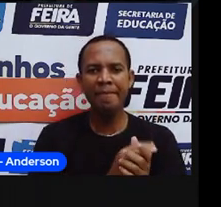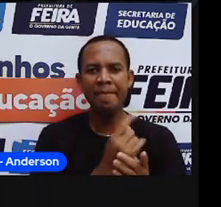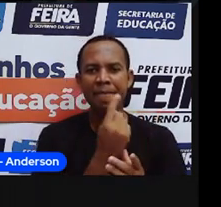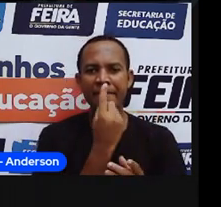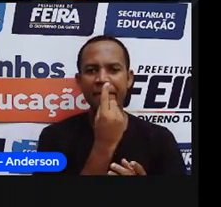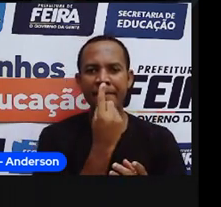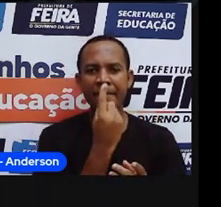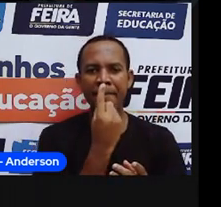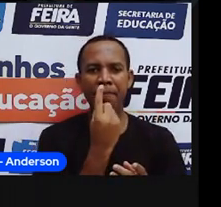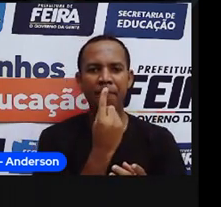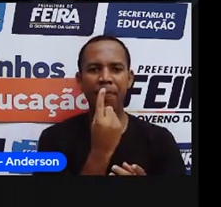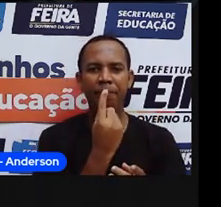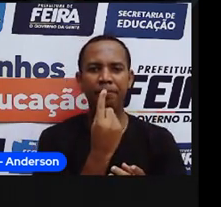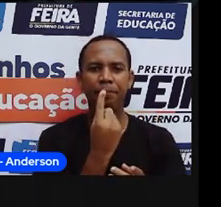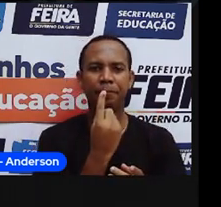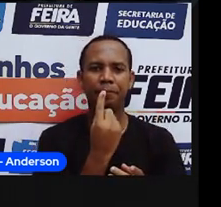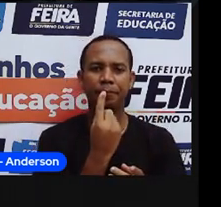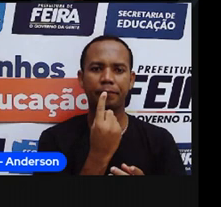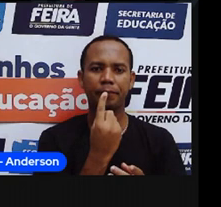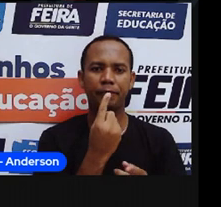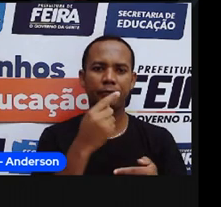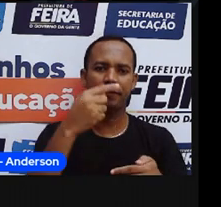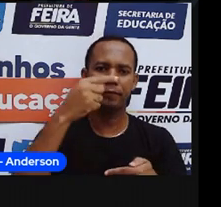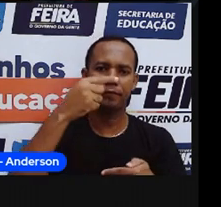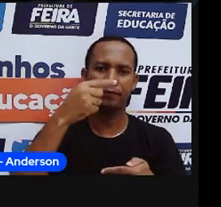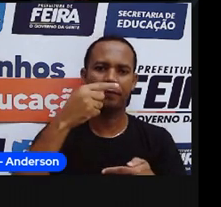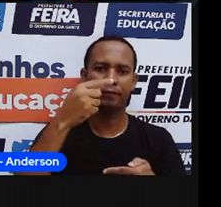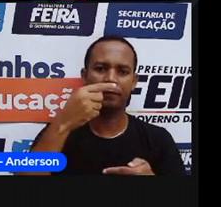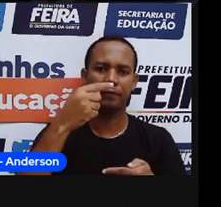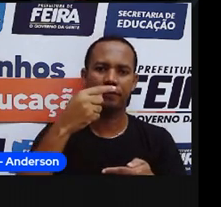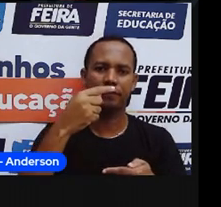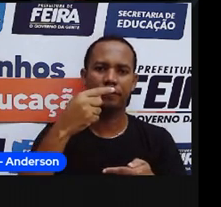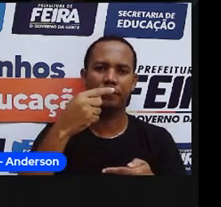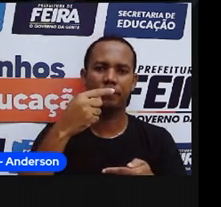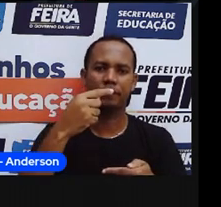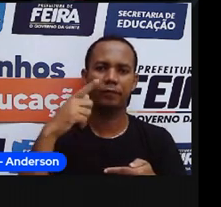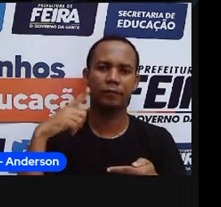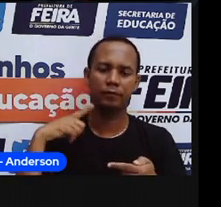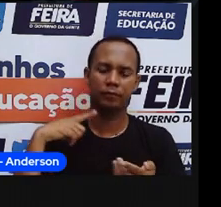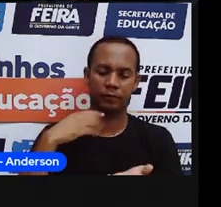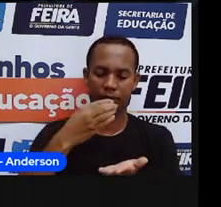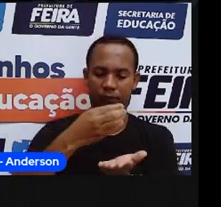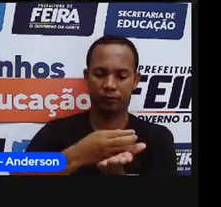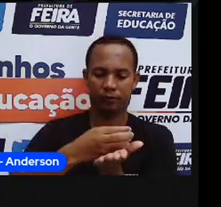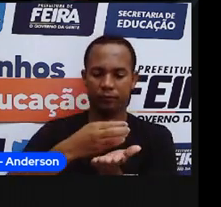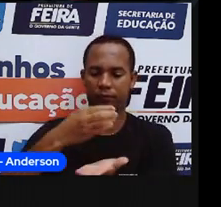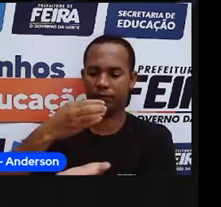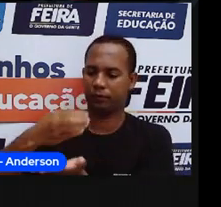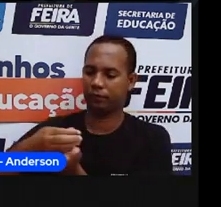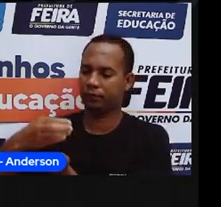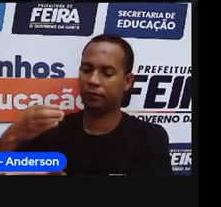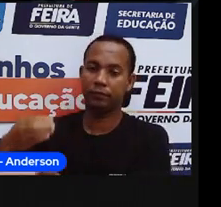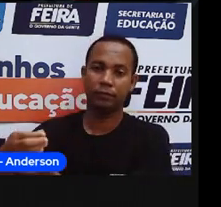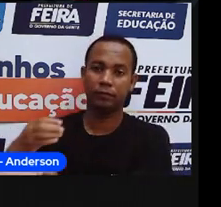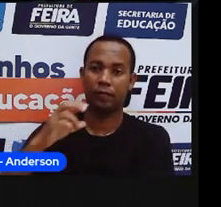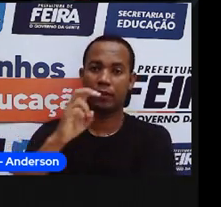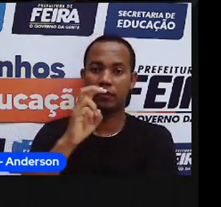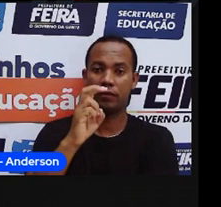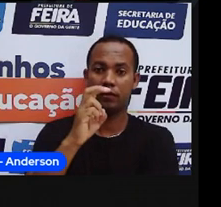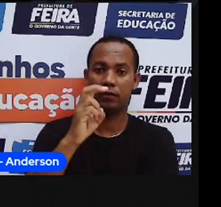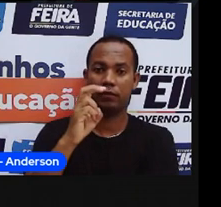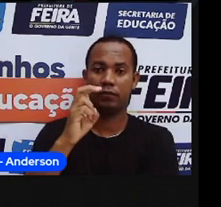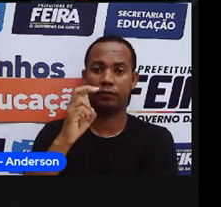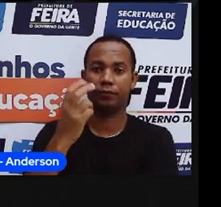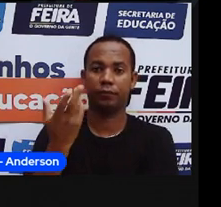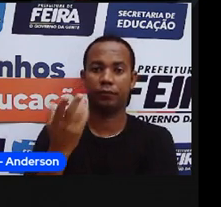né? 5 xícaras de 200 ml. Por que que enche 5, né? 200. Com mais